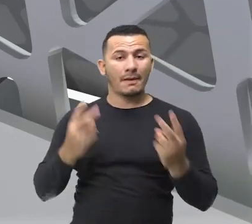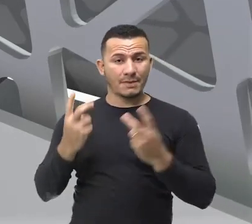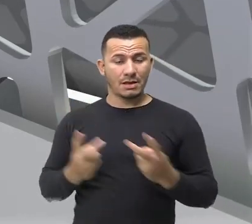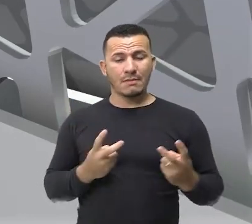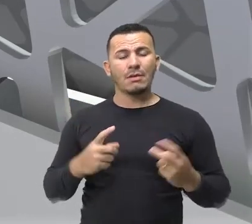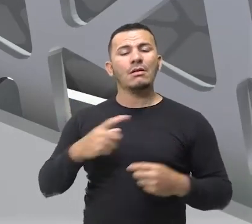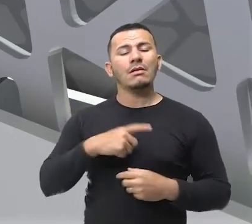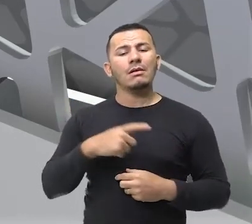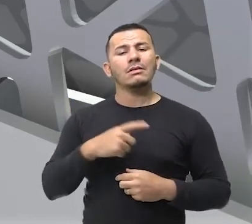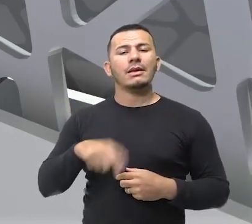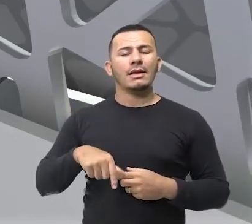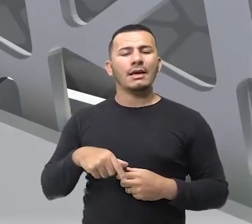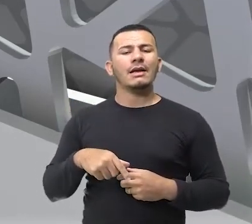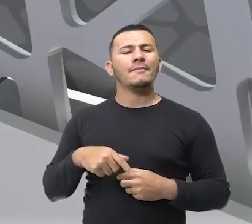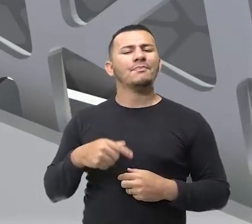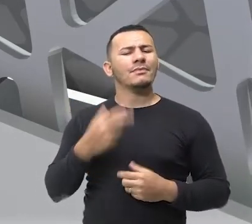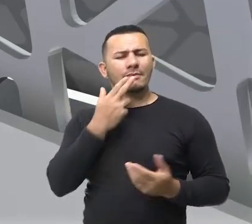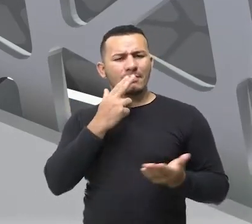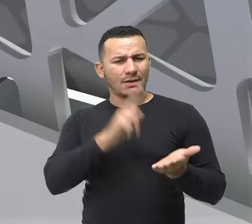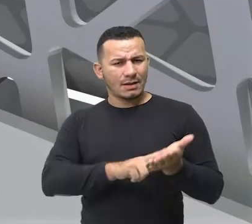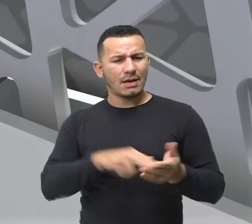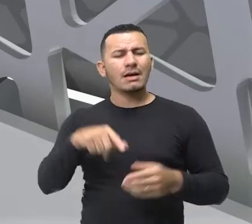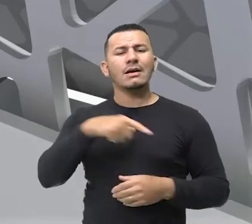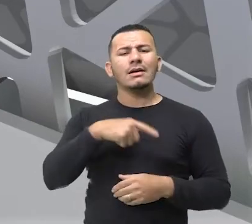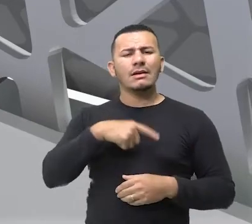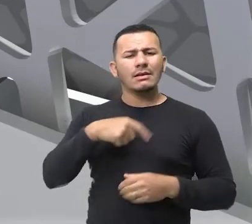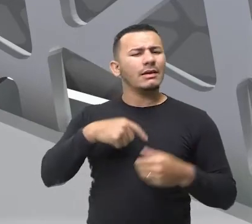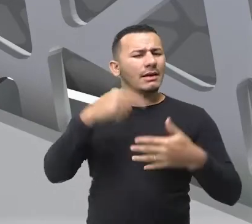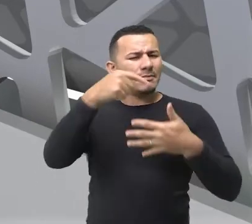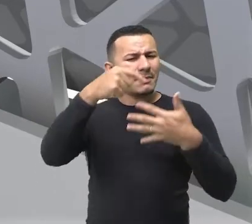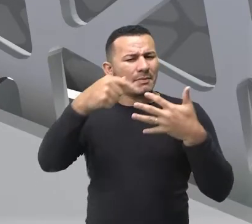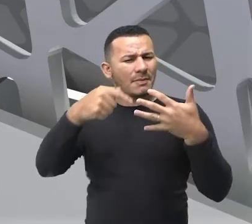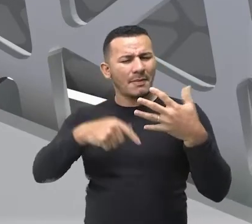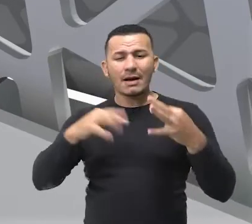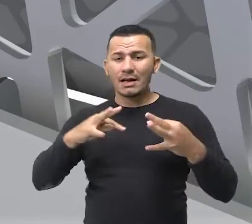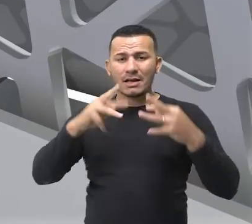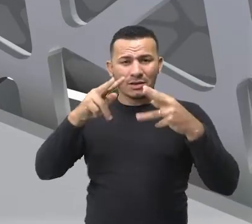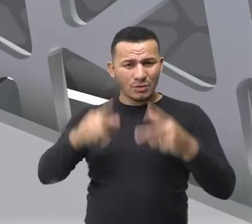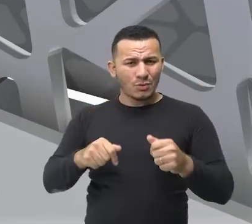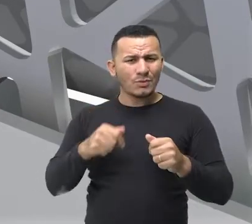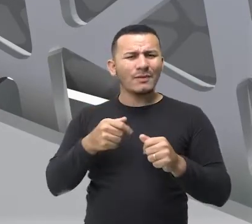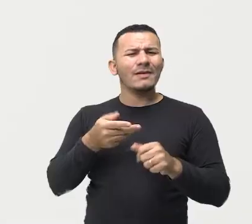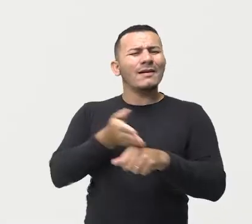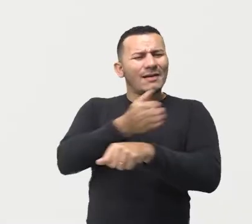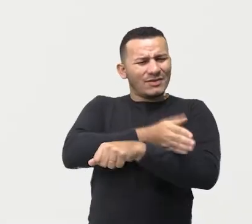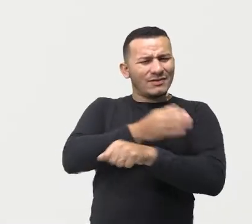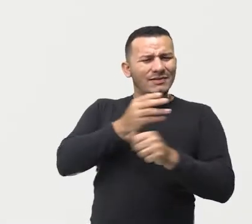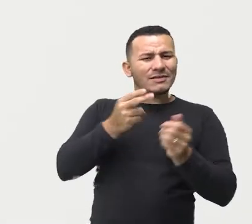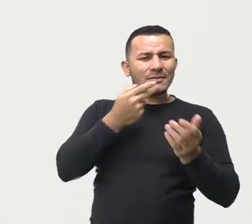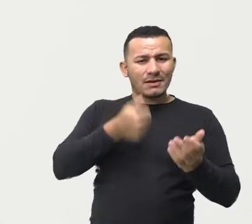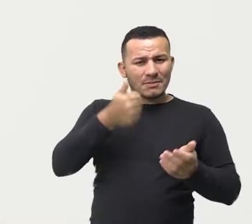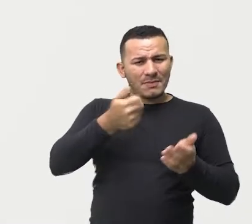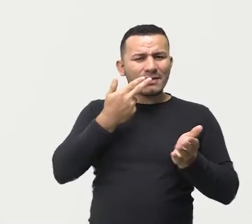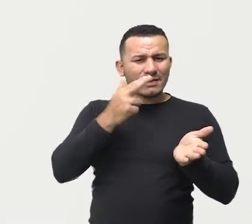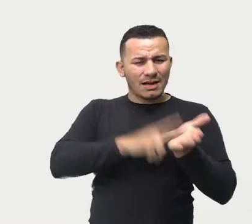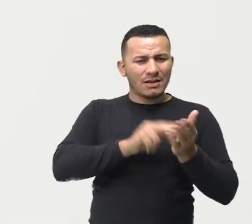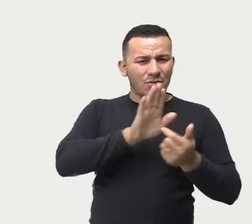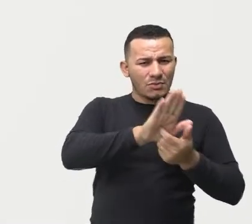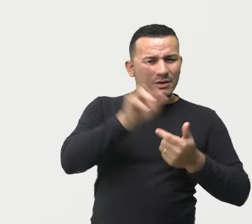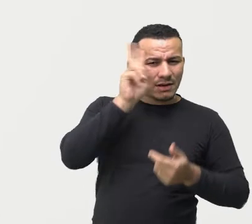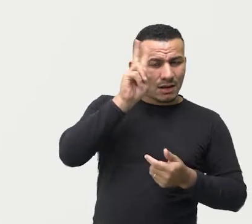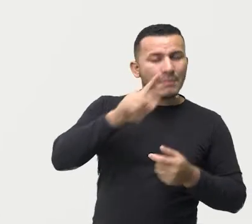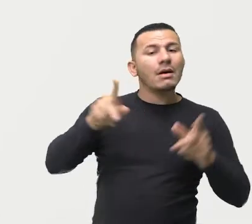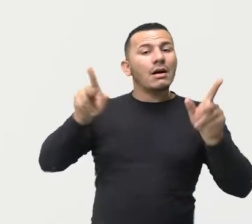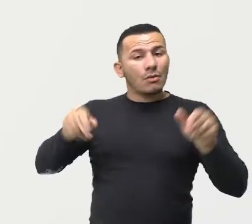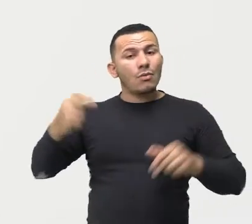carta Traz essa reclamação e apresenta todos aqueles elementos que nós vimos na carta anterior observa em aqui olha só